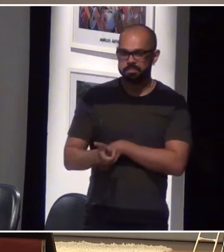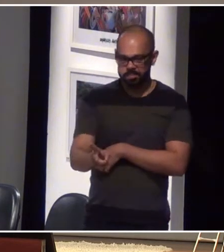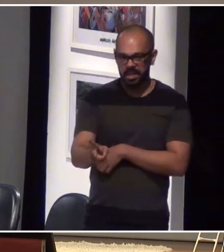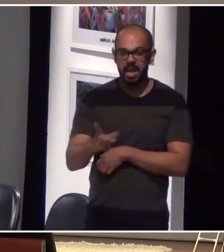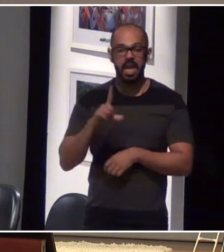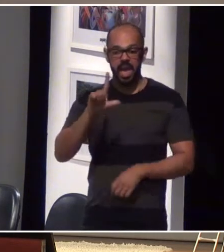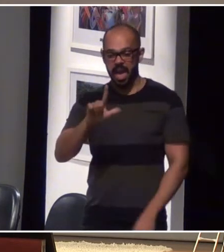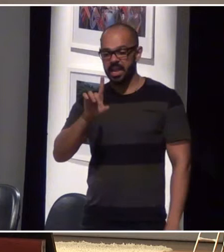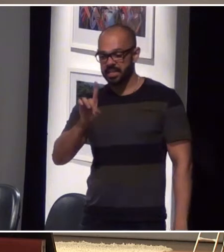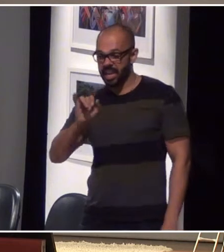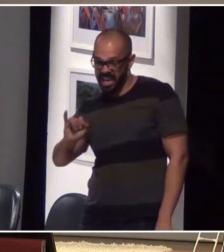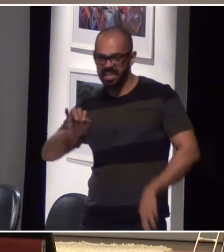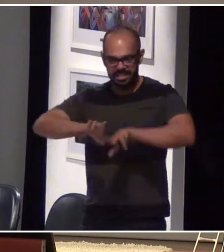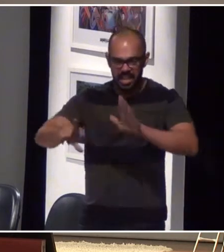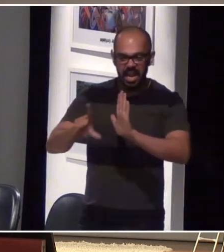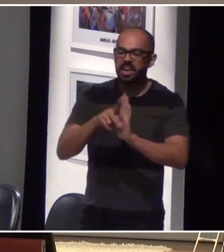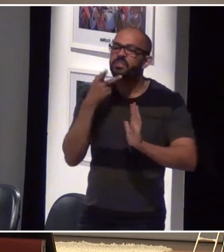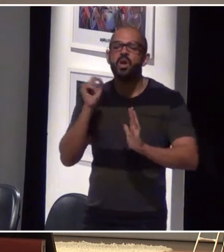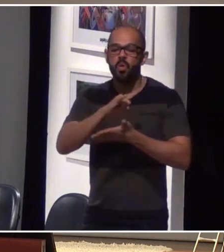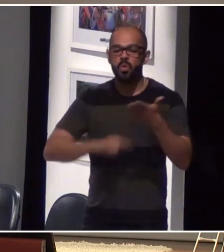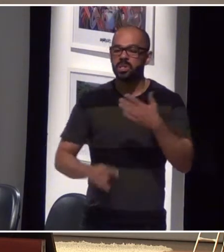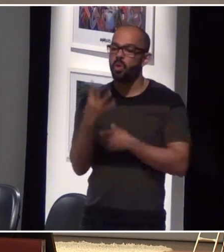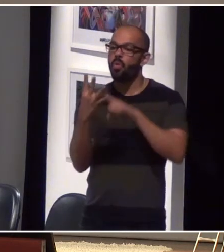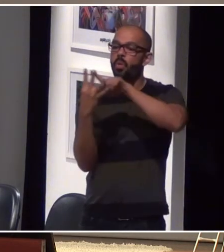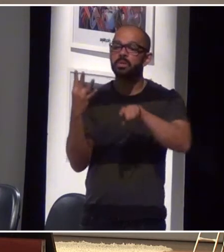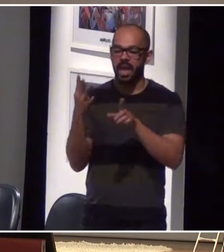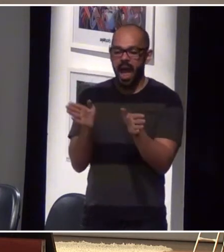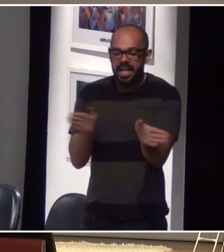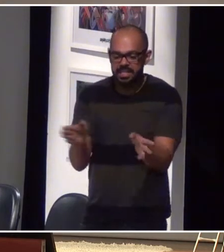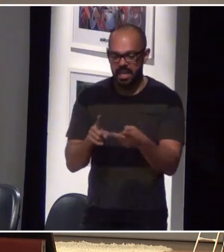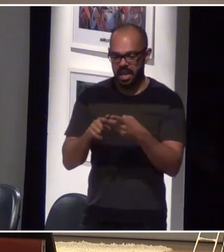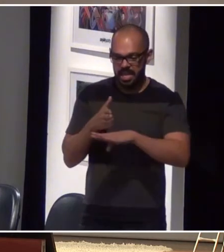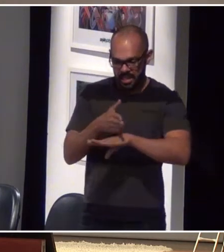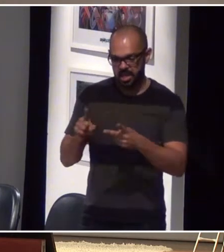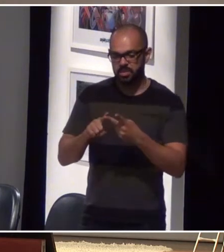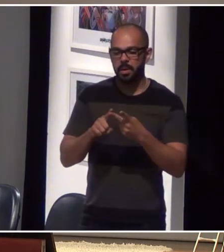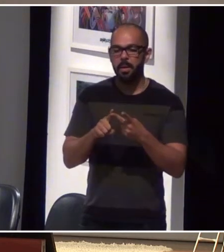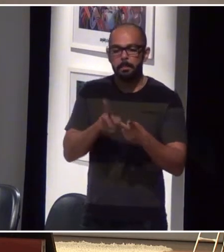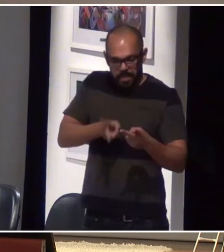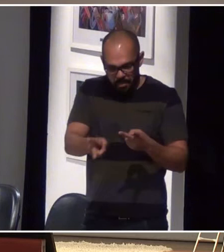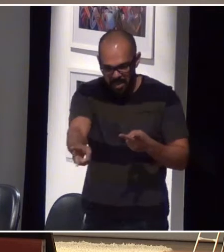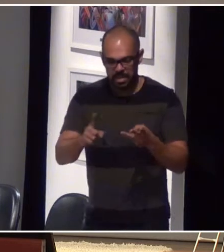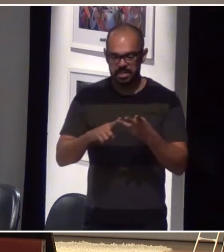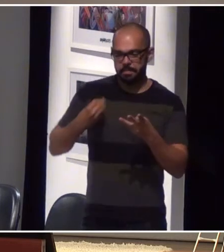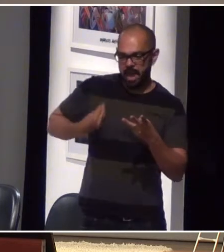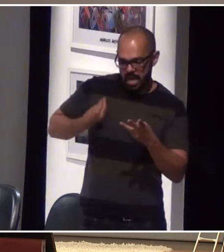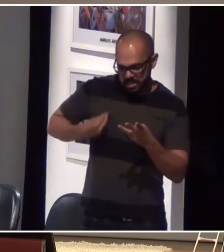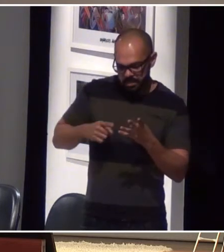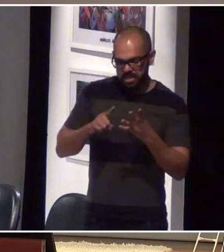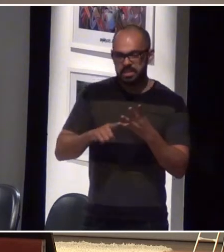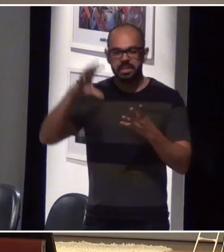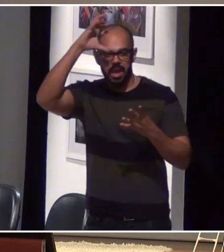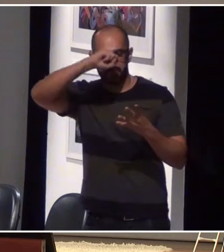todos os documentos legais mais atuais, vão colocar que os 4 pilares são acesso, permanência,